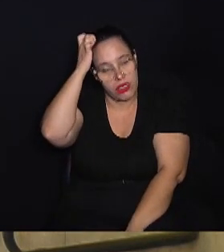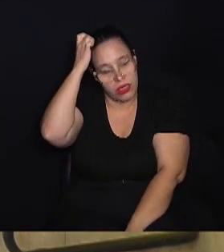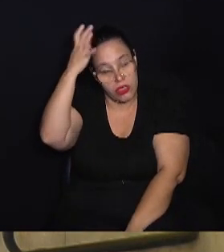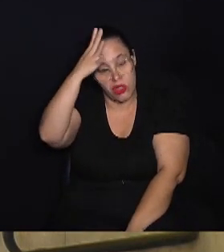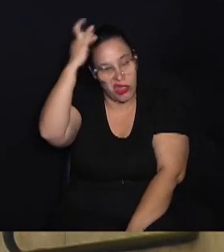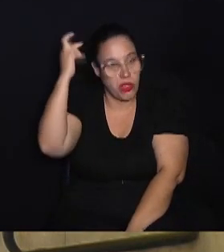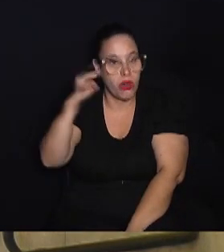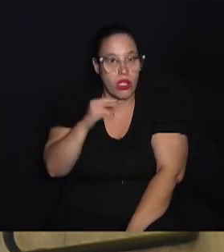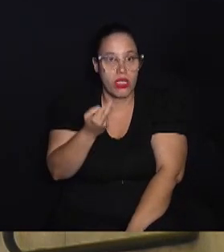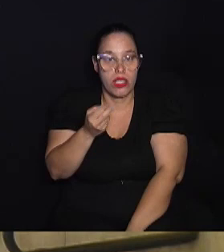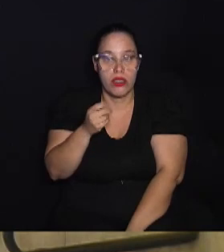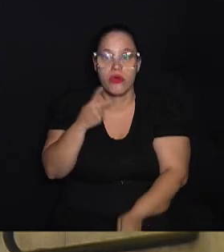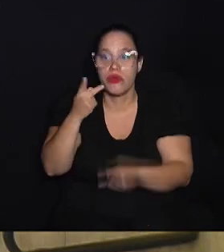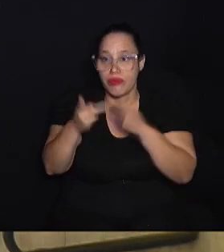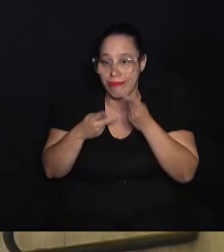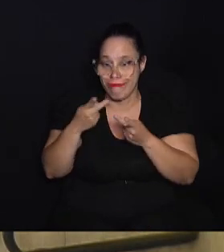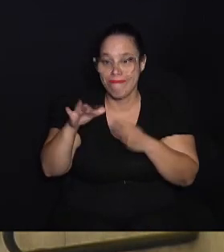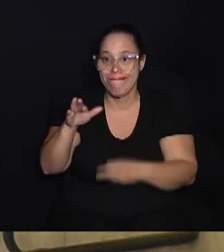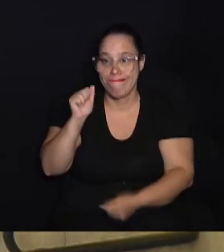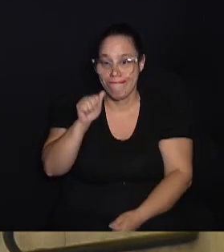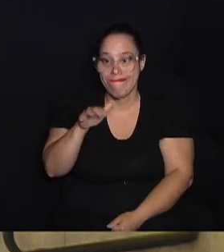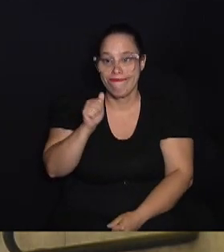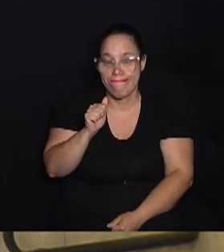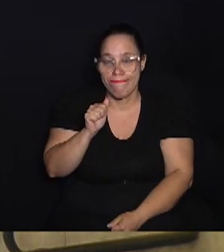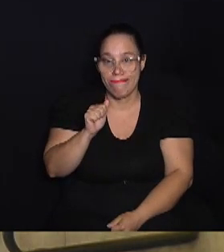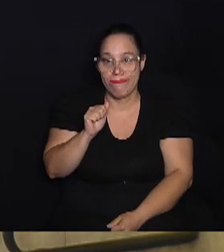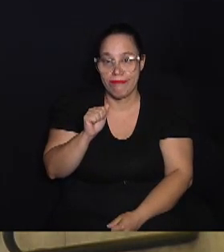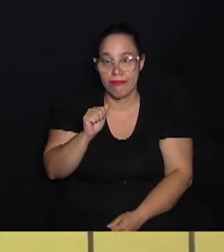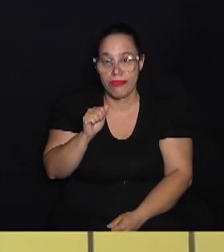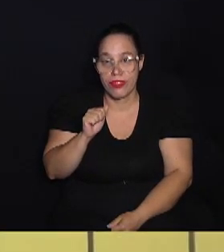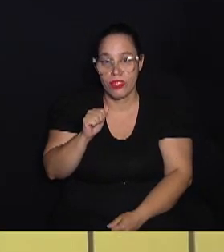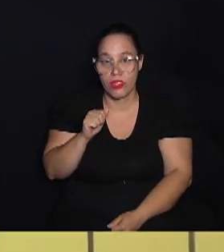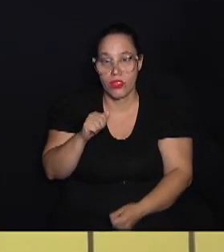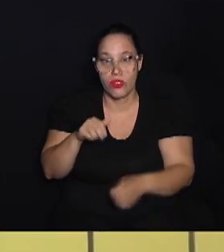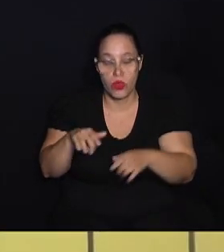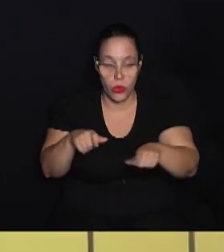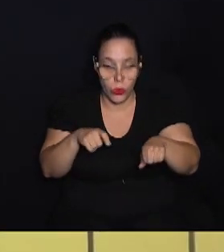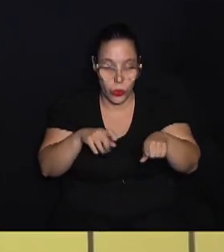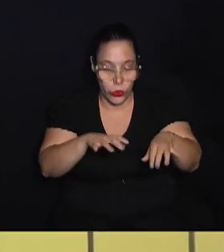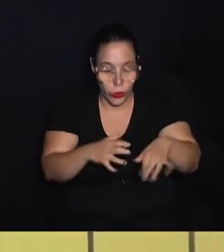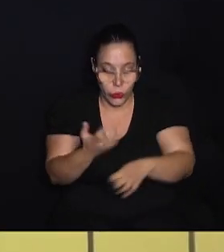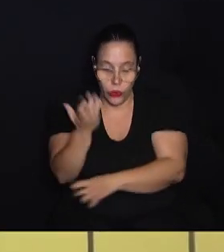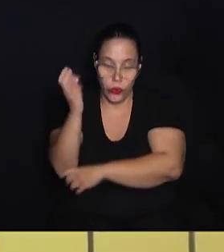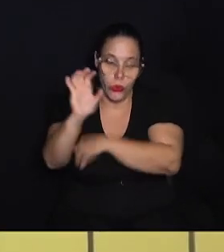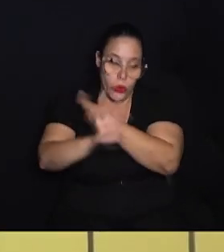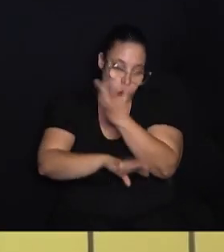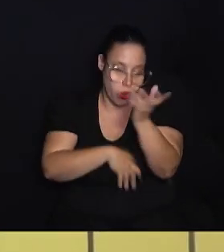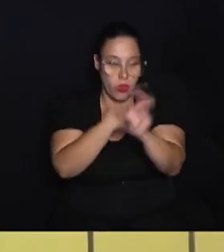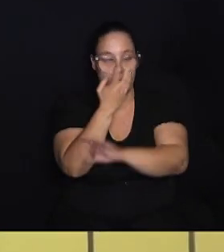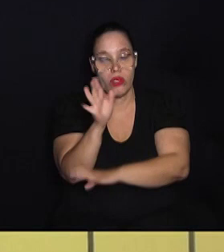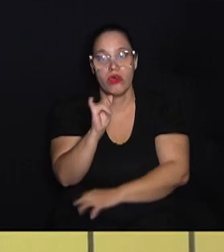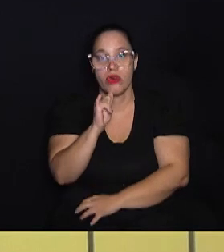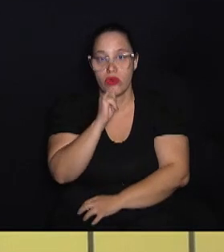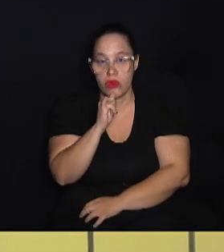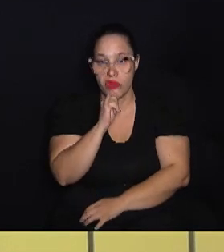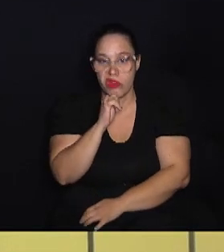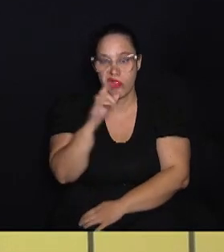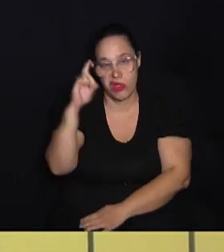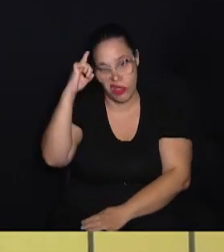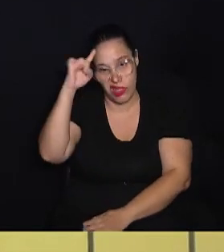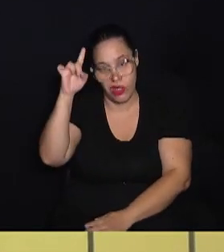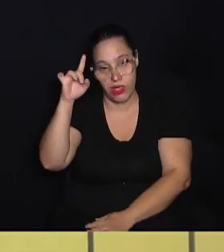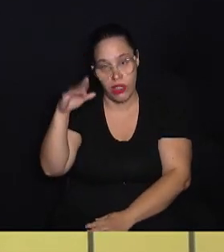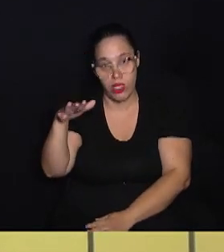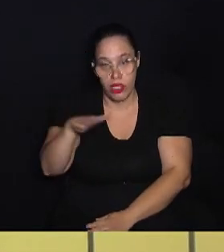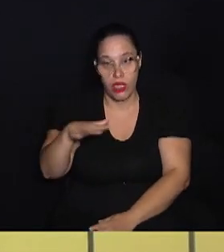ali desse tipo de ocorrência, né? E dependendo do relevo, da vegetação, tem suas características. Como, por exemplo, nos últimos dias teve ali na